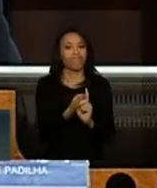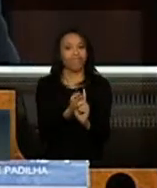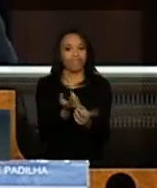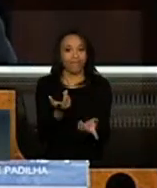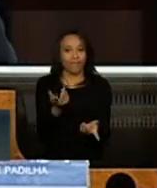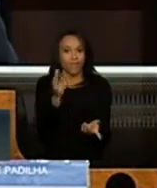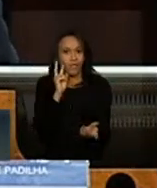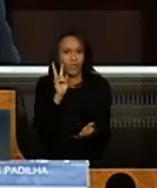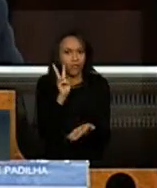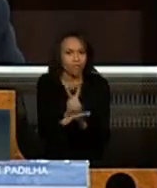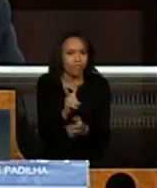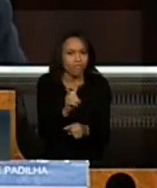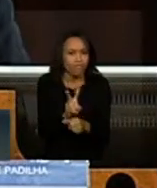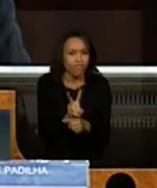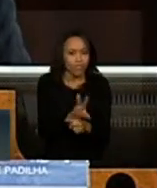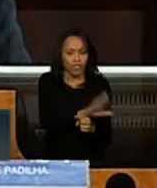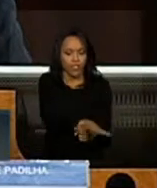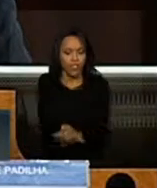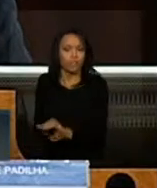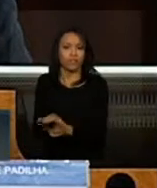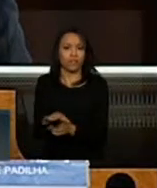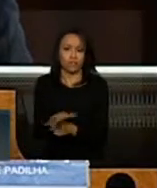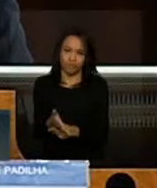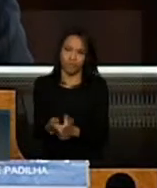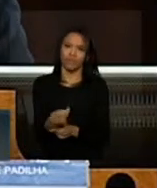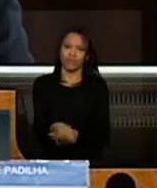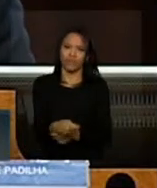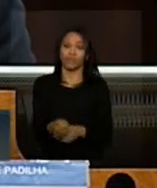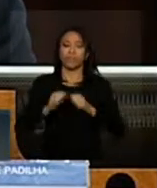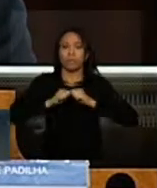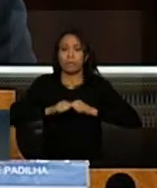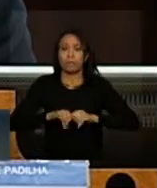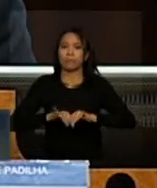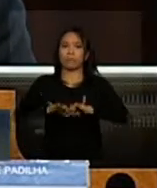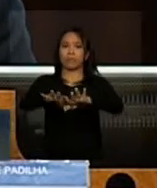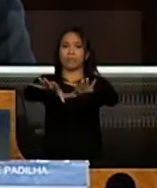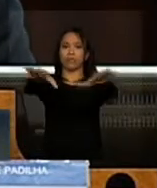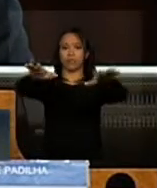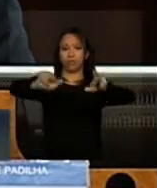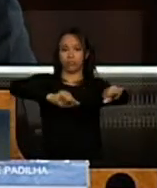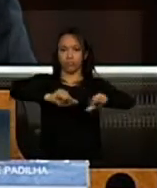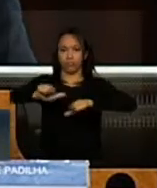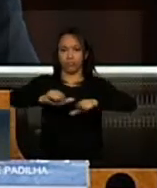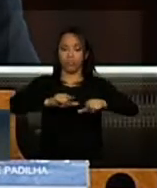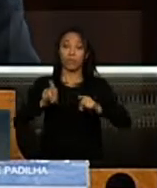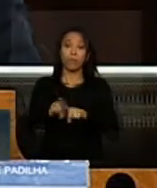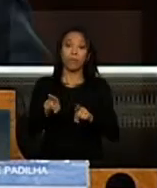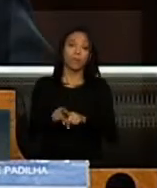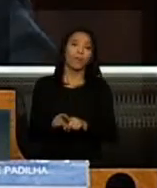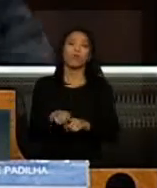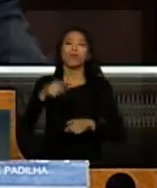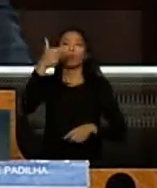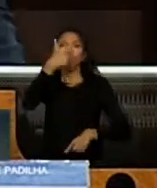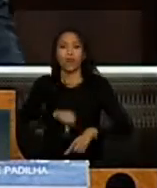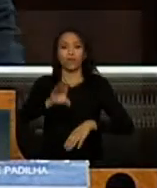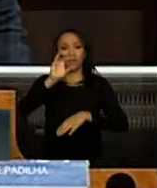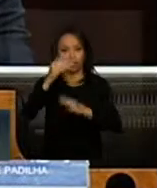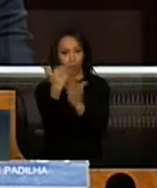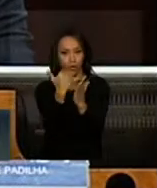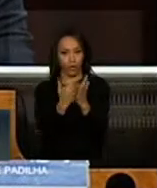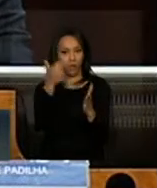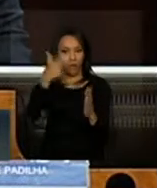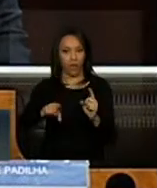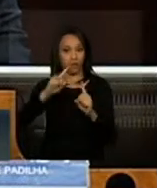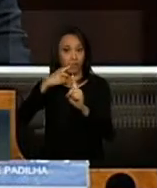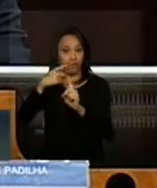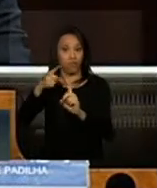especialista intensivista em pediatria. A expansão das residências médicas que o Mais Médicos traz